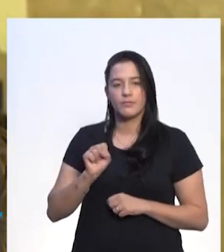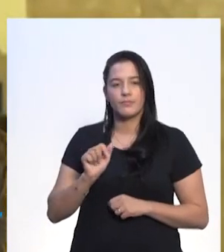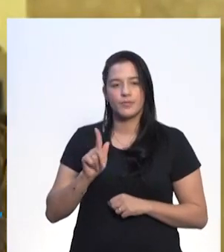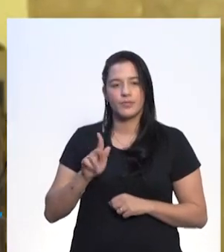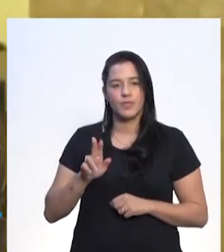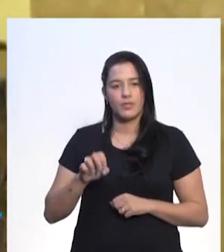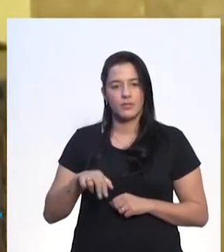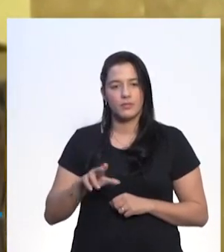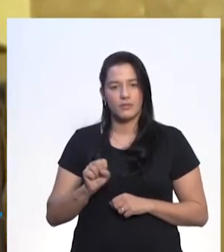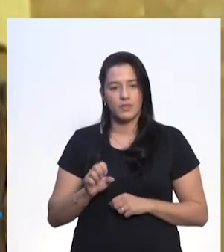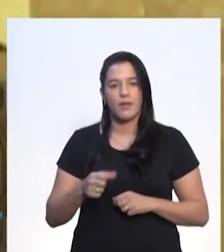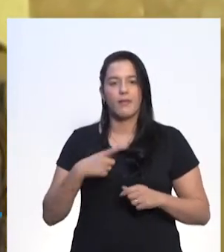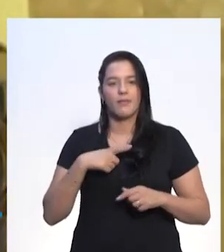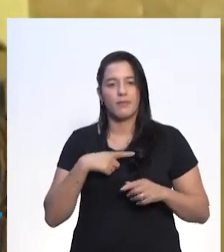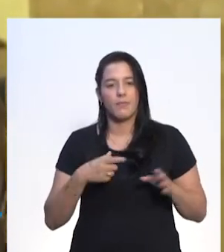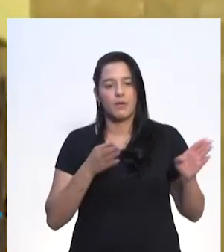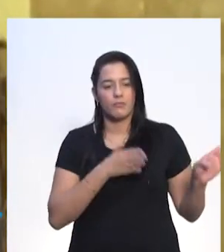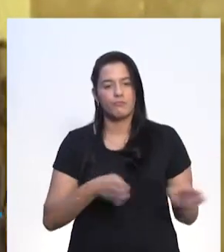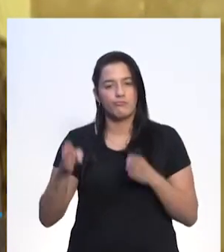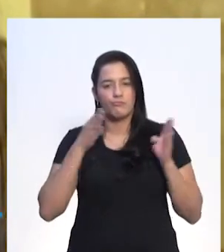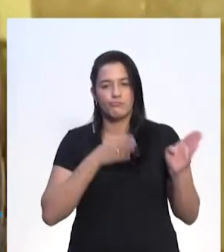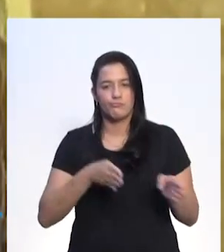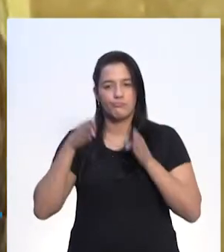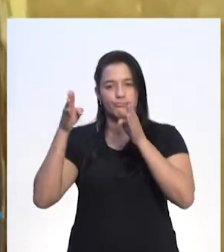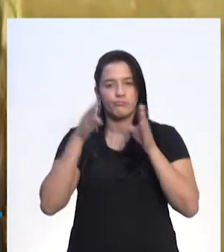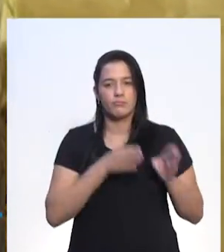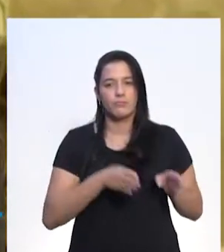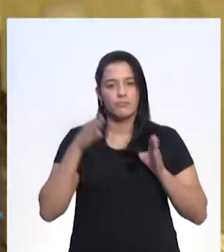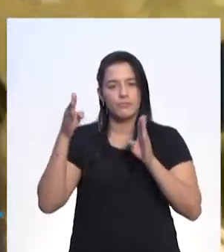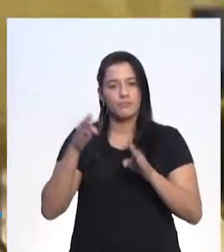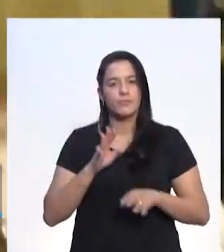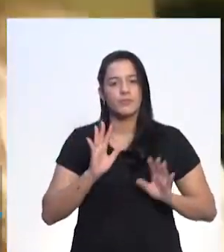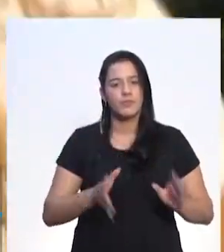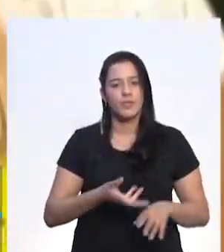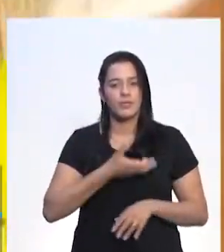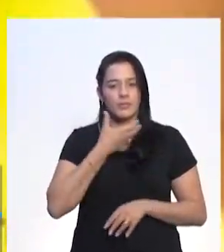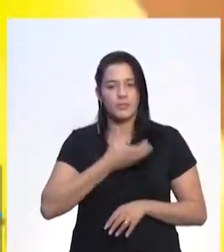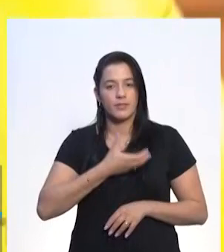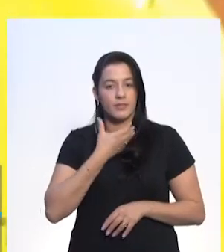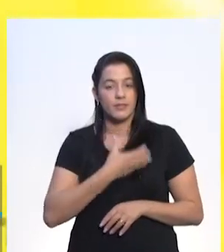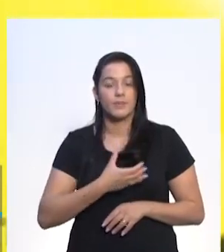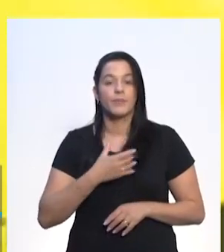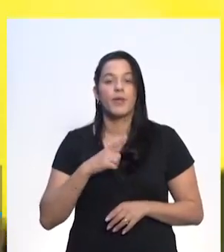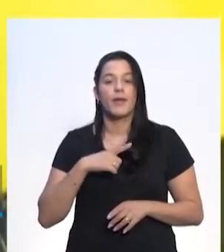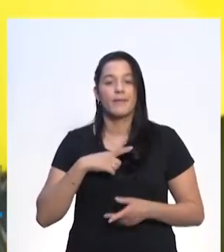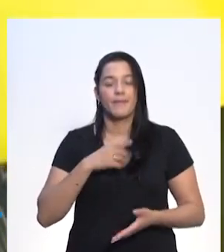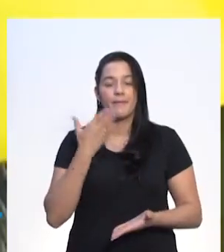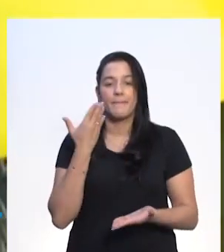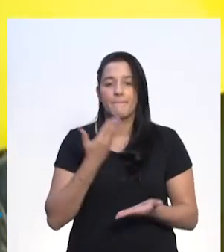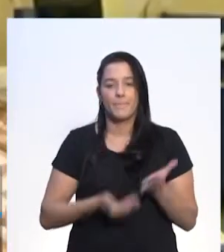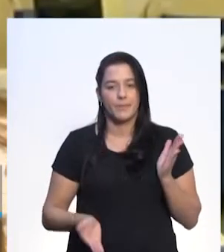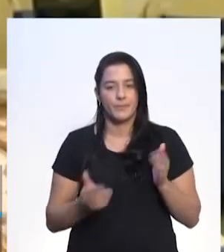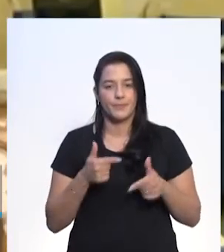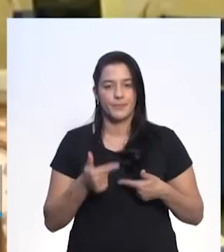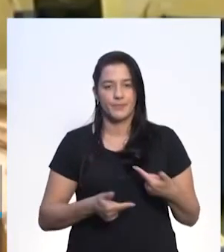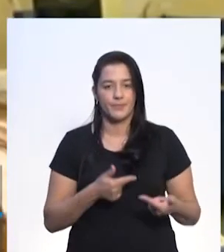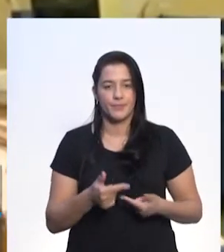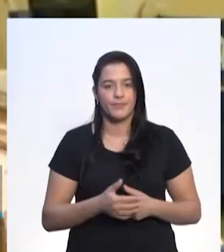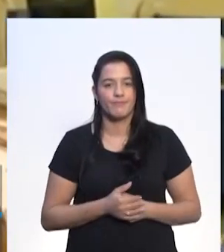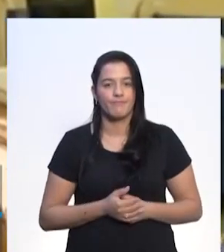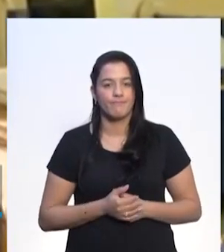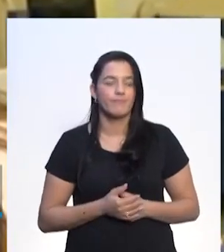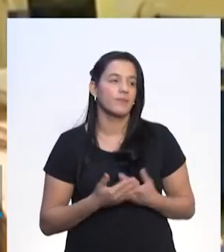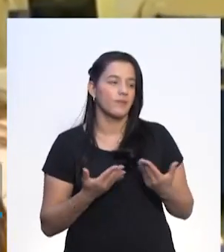3 anos na mesma empresa. Em dezembro, recebeu a notícia, para ela inesperada: perdeu o emprego. Acha que tu nunca